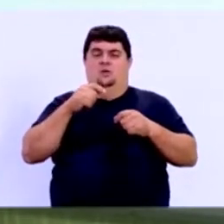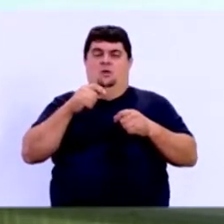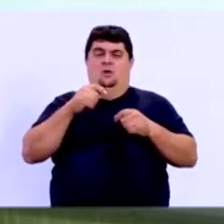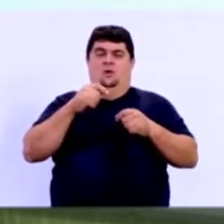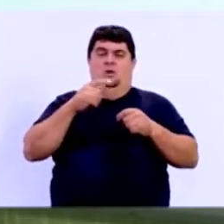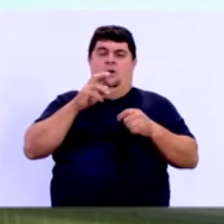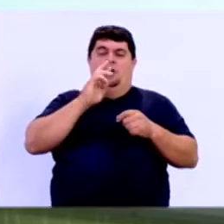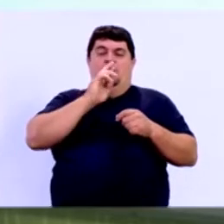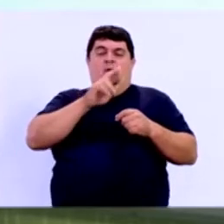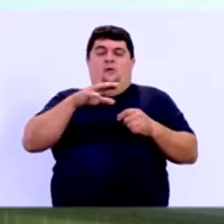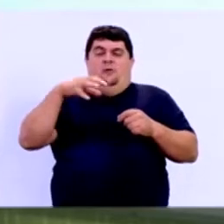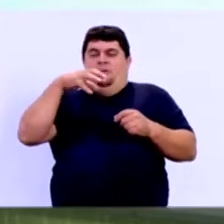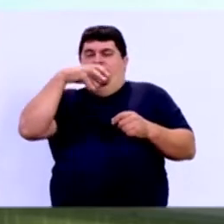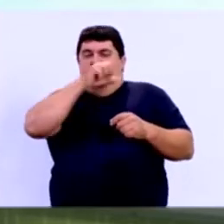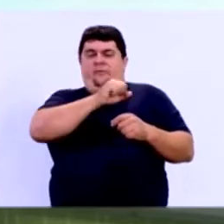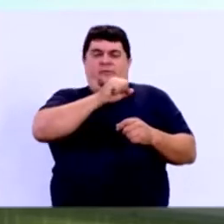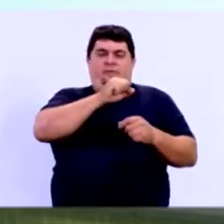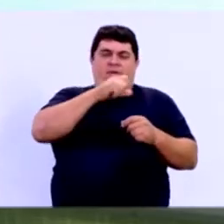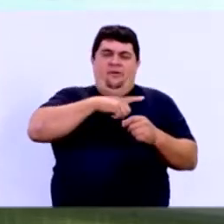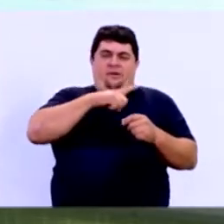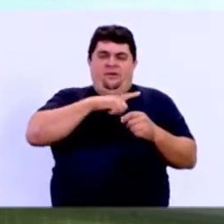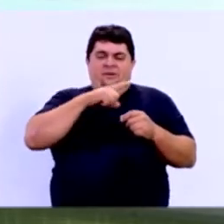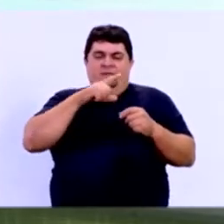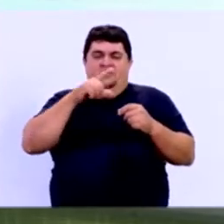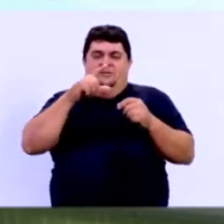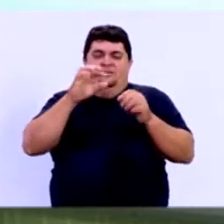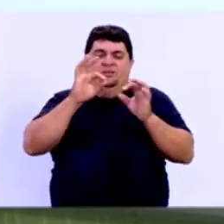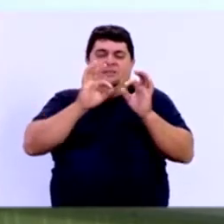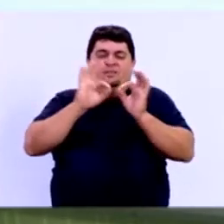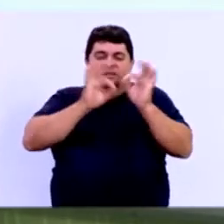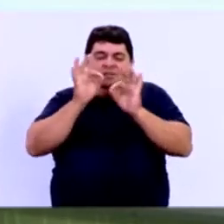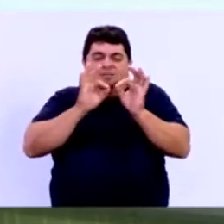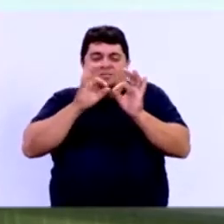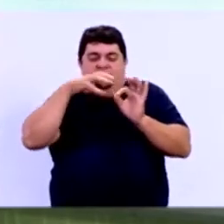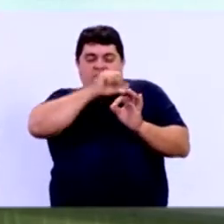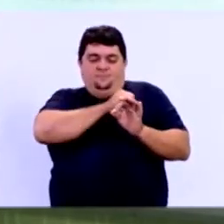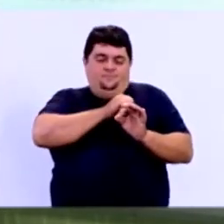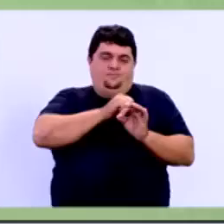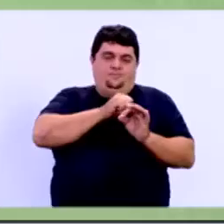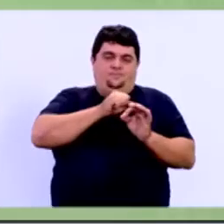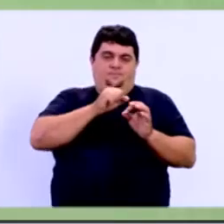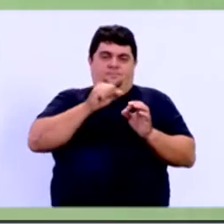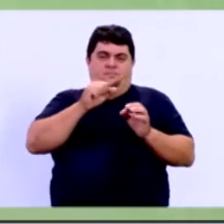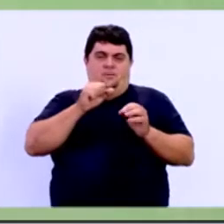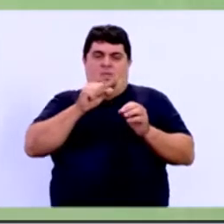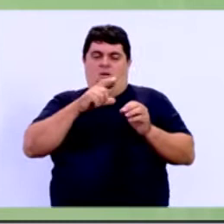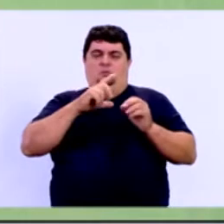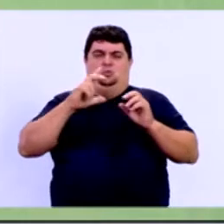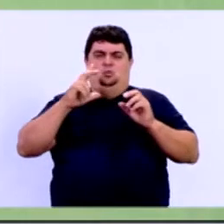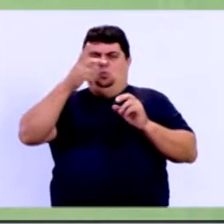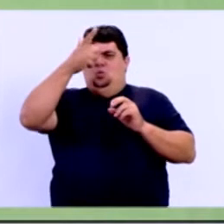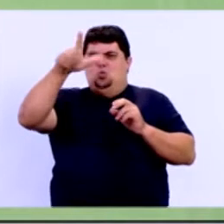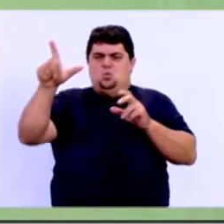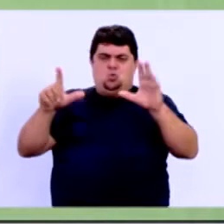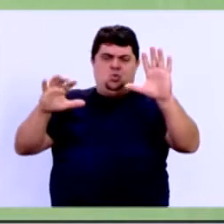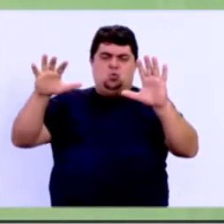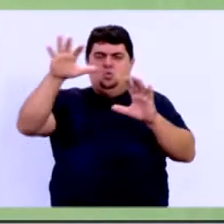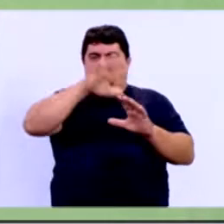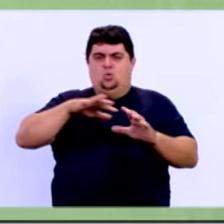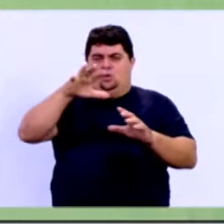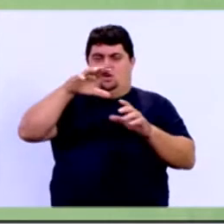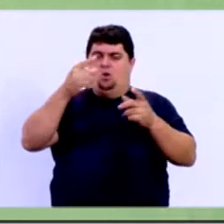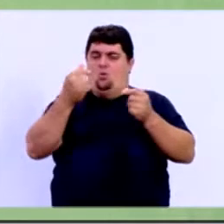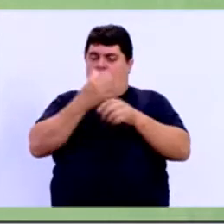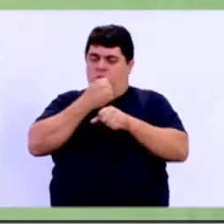o resultado por esses caminhos mais curtos, tá? Então, o mercado ou a